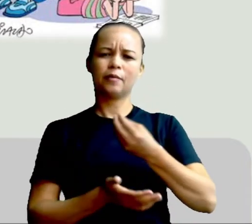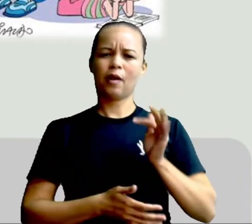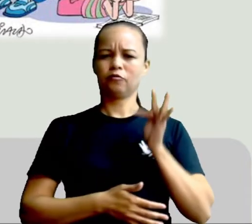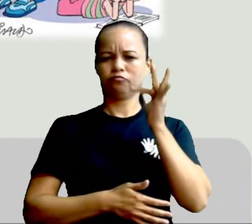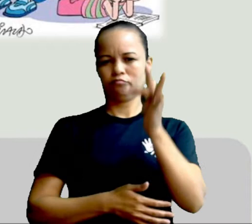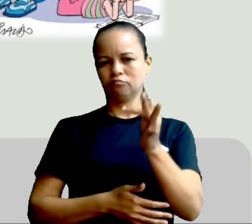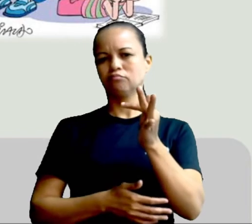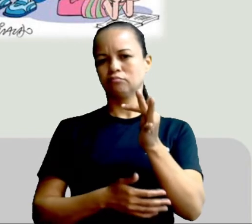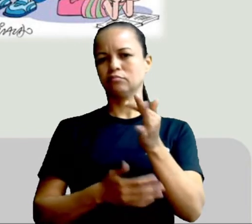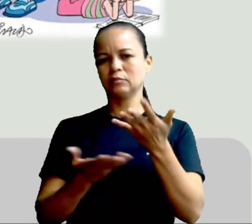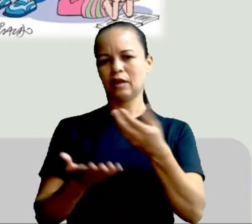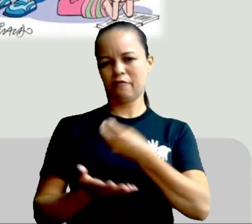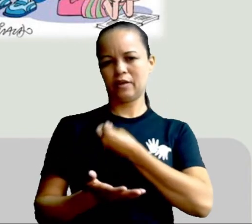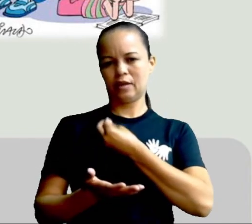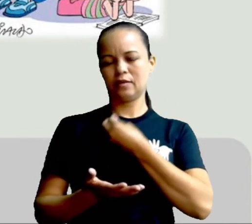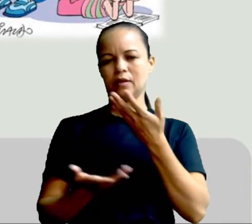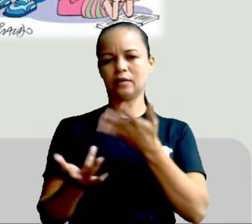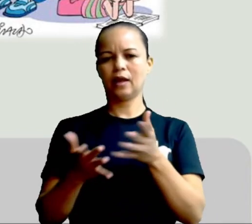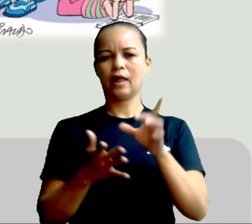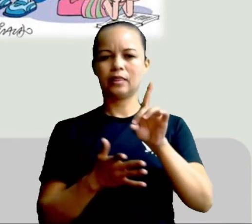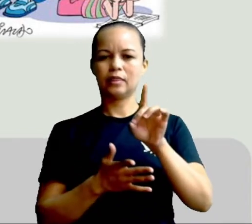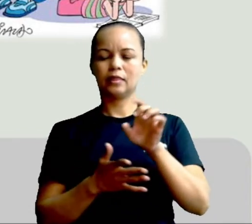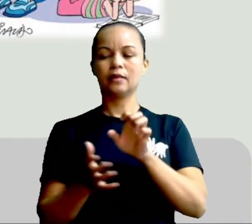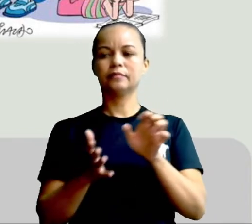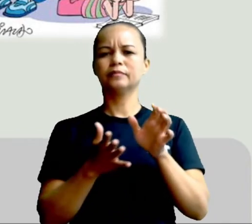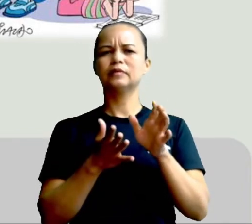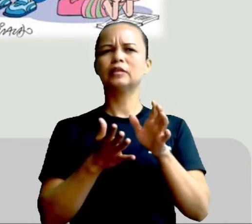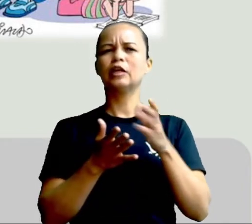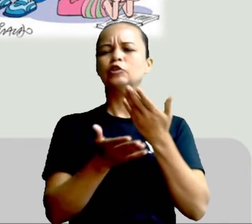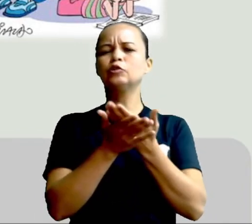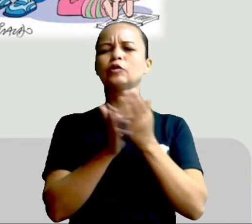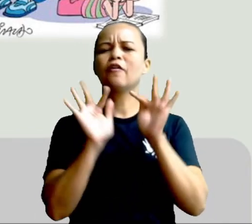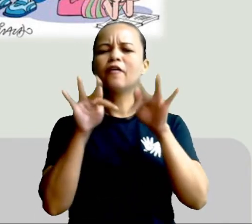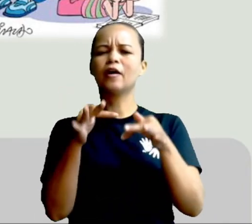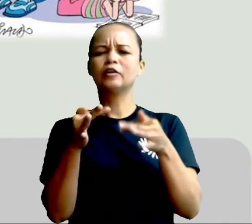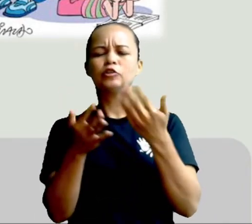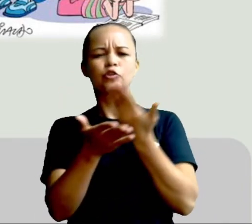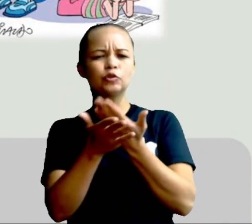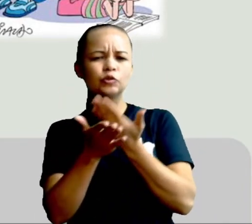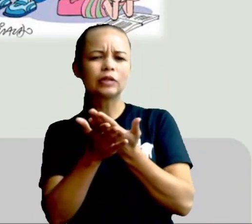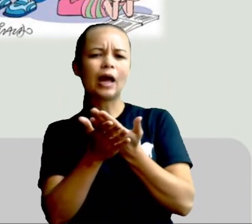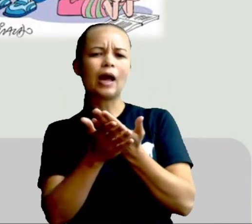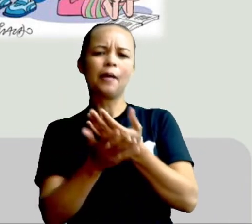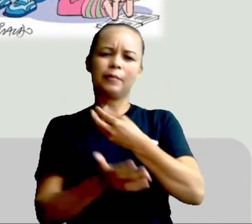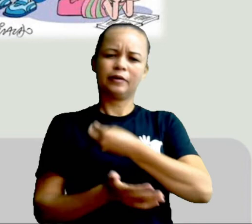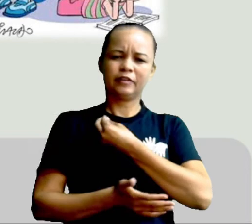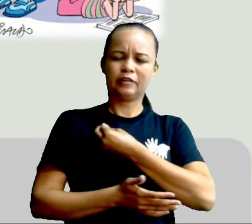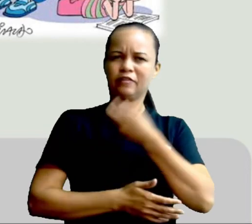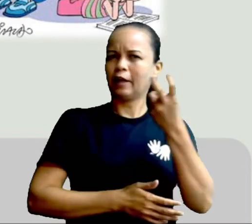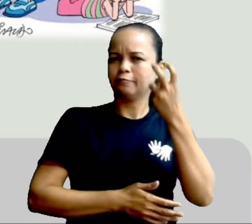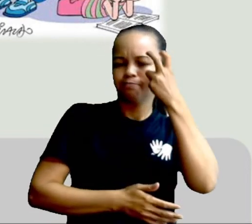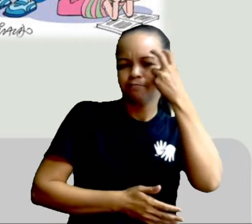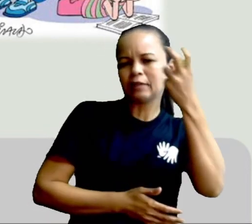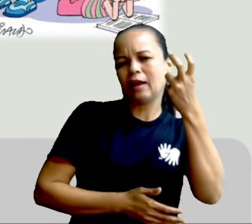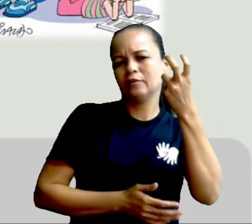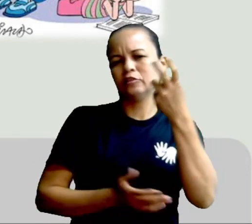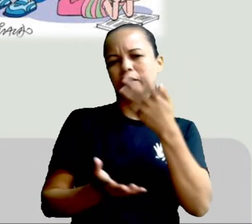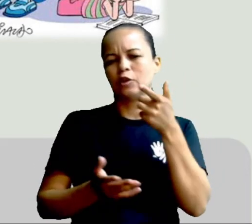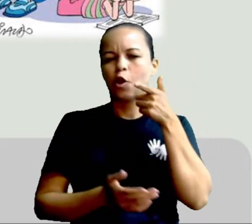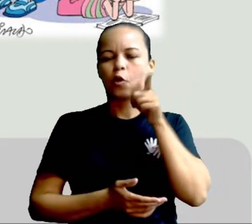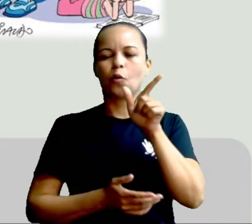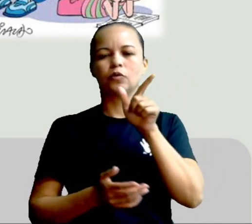vida, né? Então, temos aí uma finalidade. Por que estudar? Para a vida, né? Para ficar